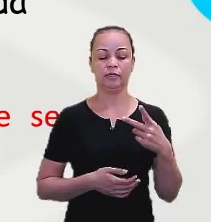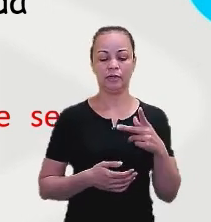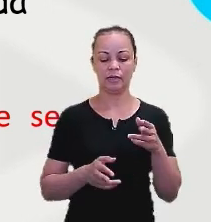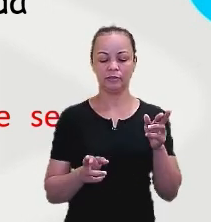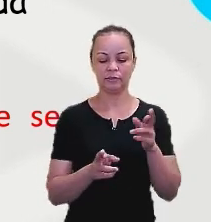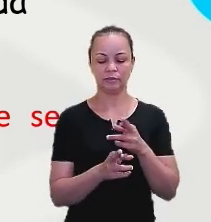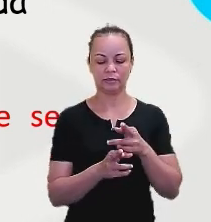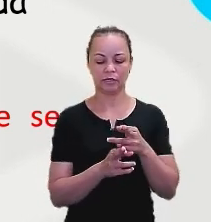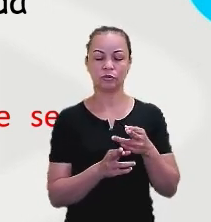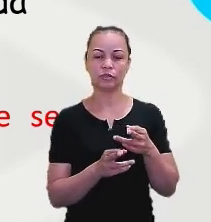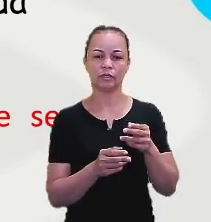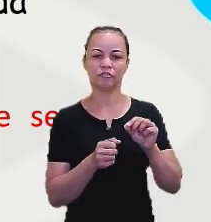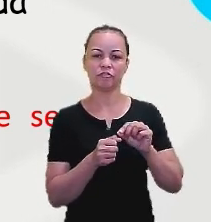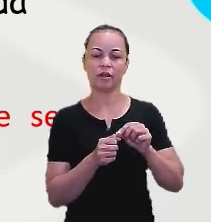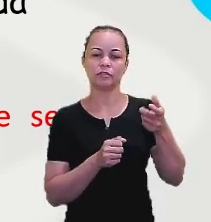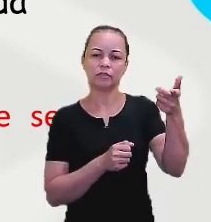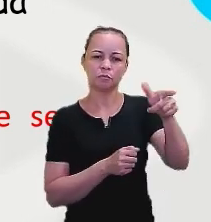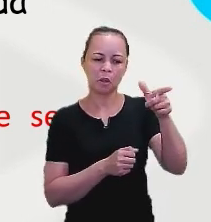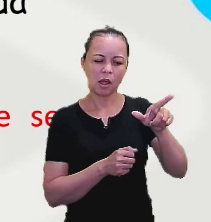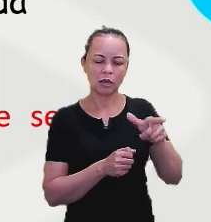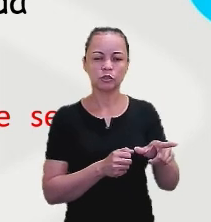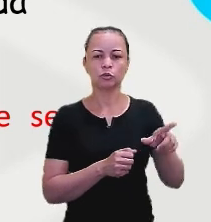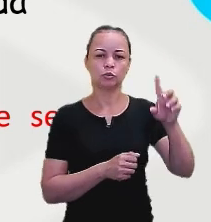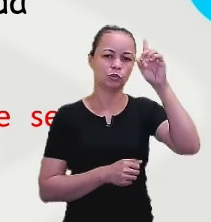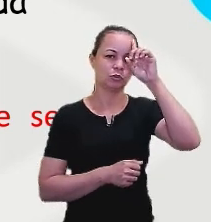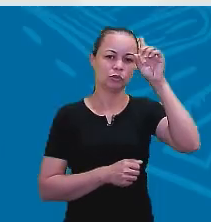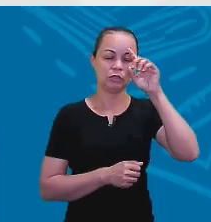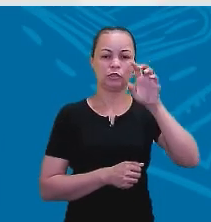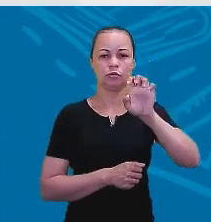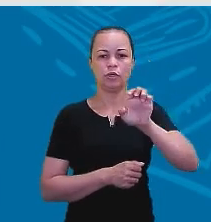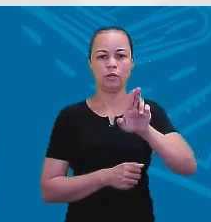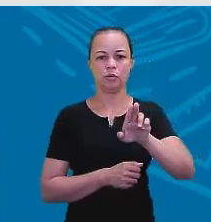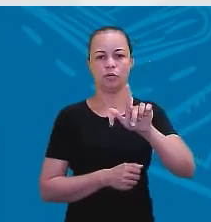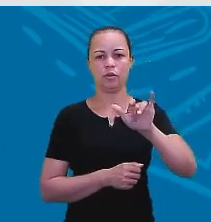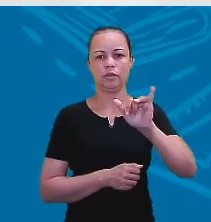que se repetem no dia a dia do eu lírico.